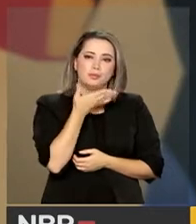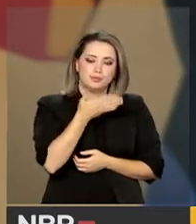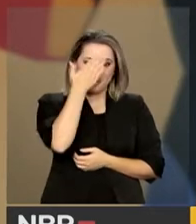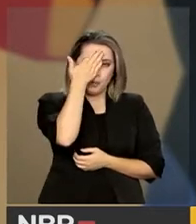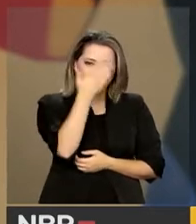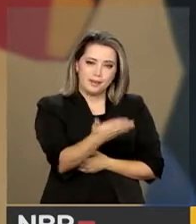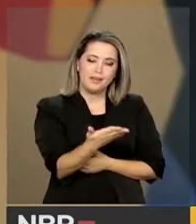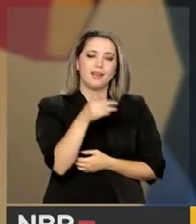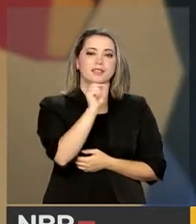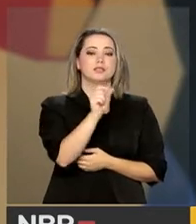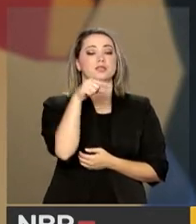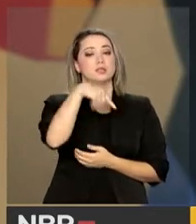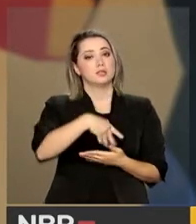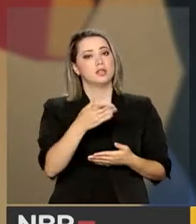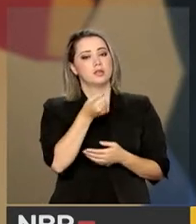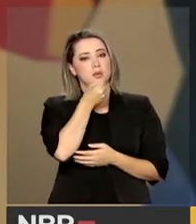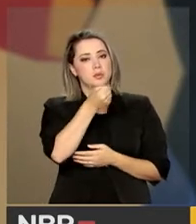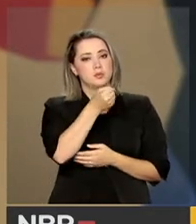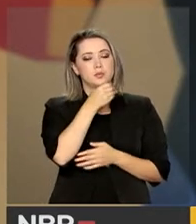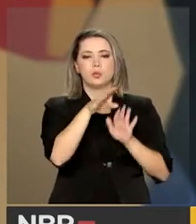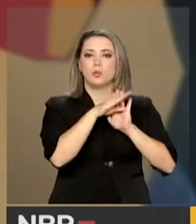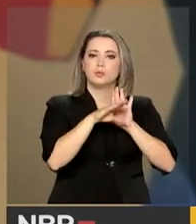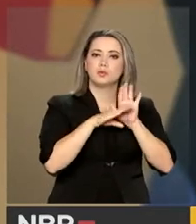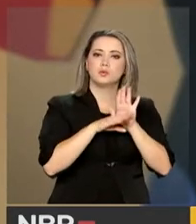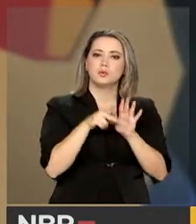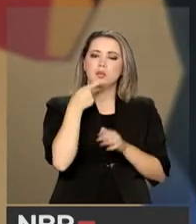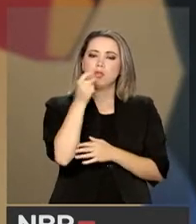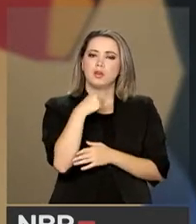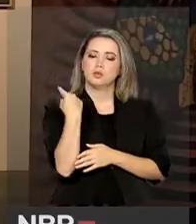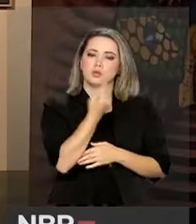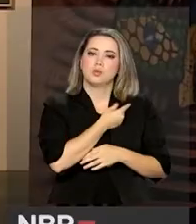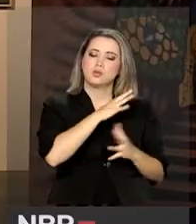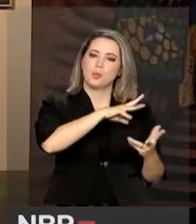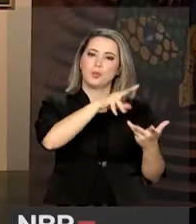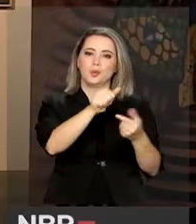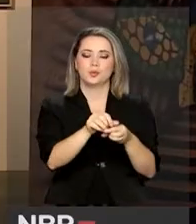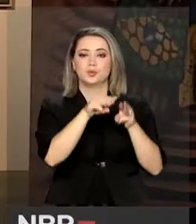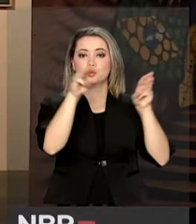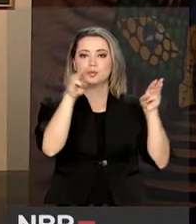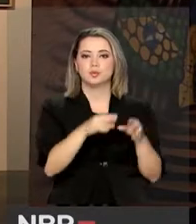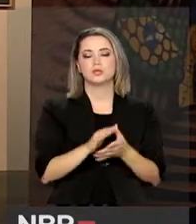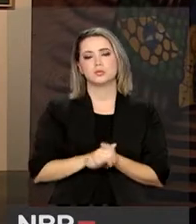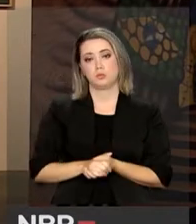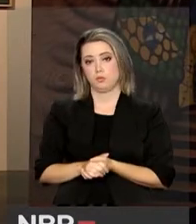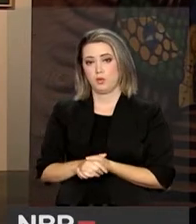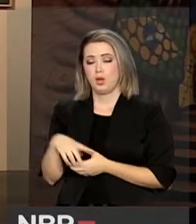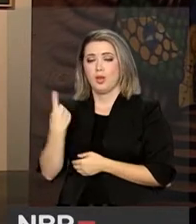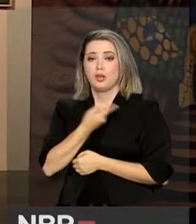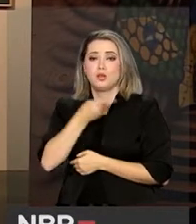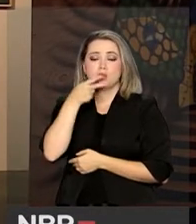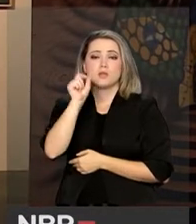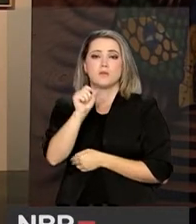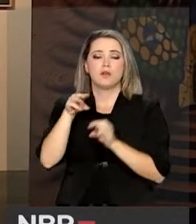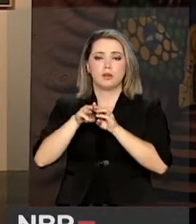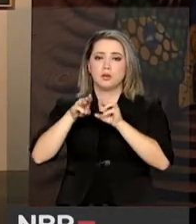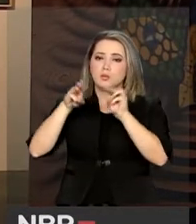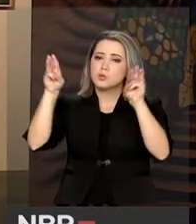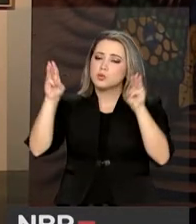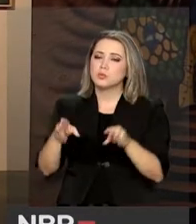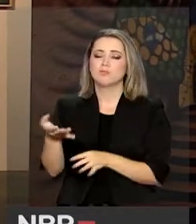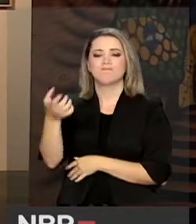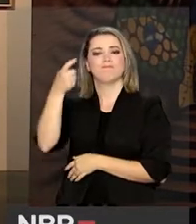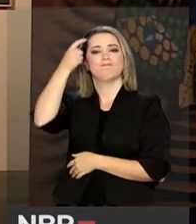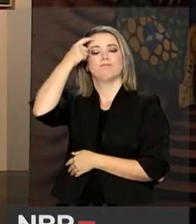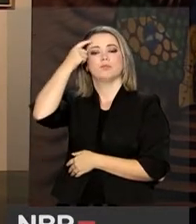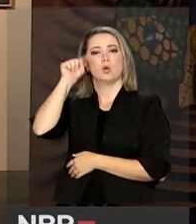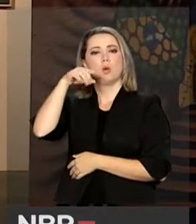programa e falar um pouco sobre o nosso mundo dos museus. Agora, quando a gente fala de museu, muitas vezes vem à